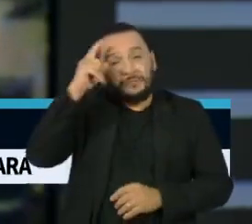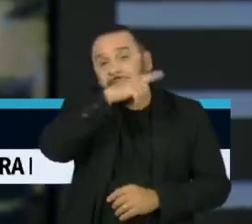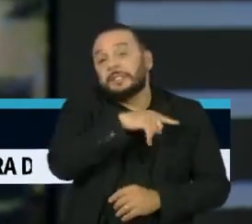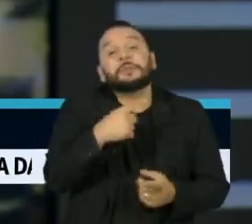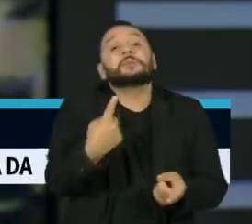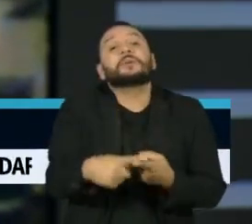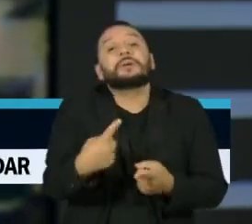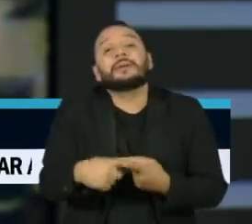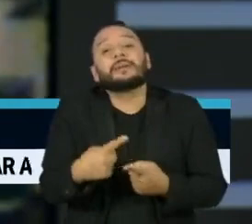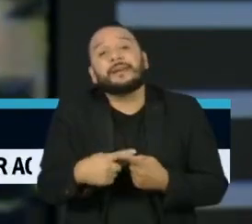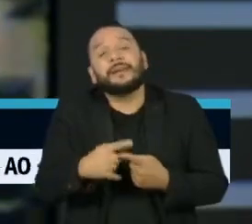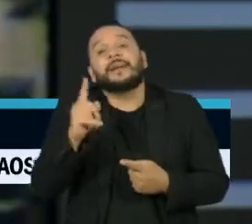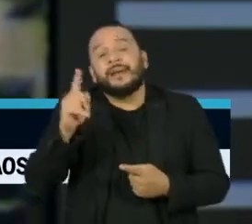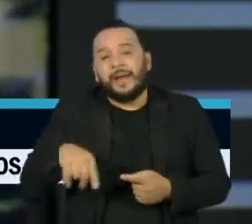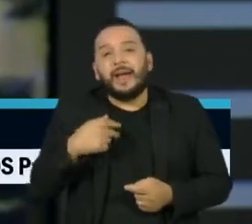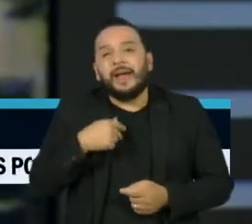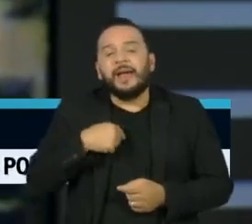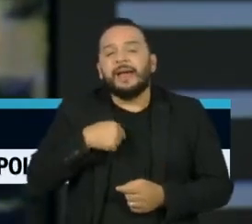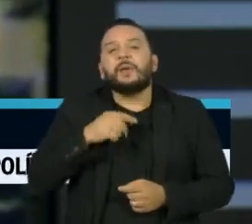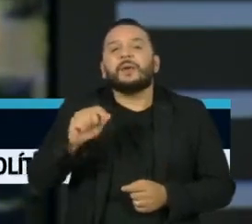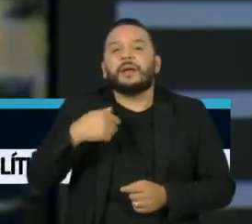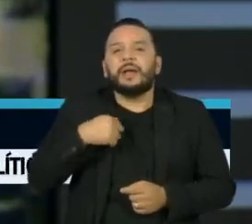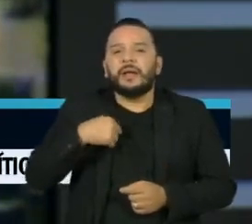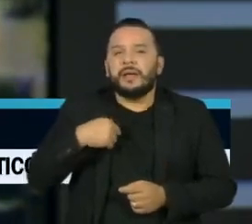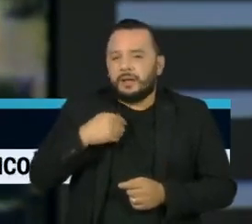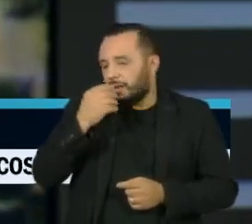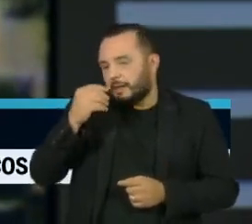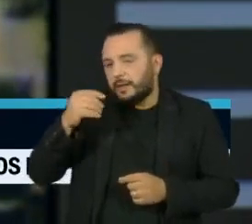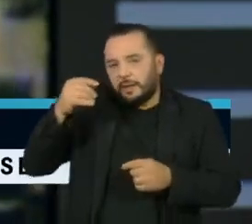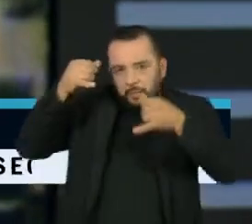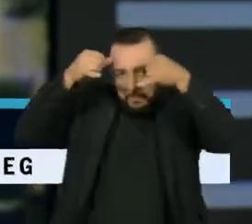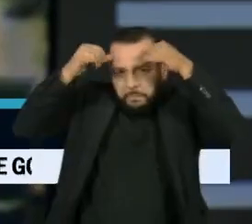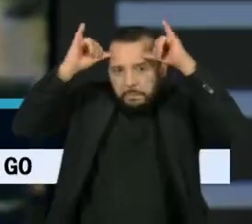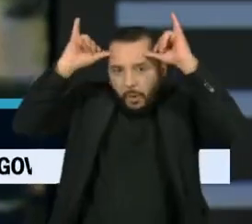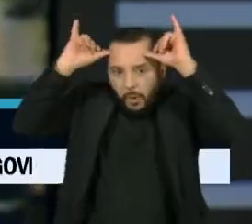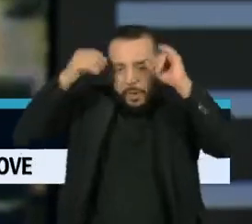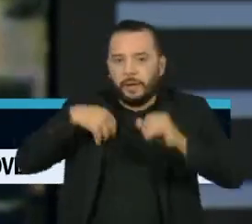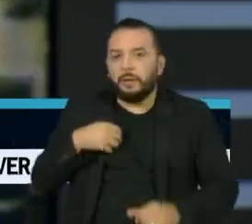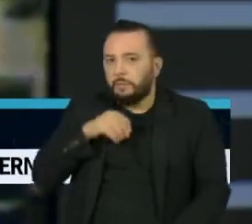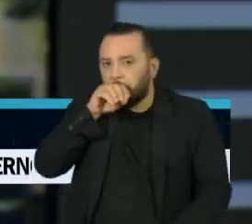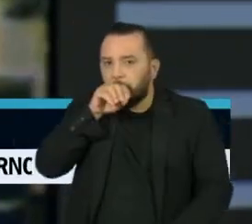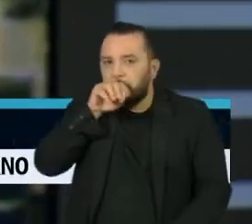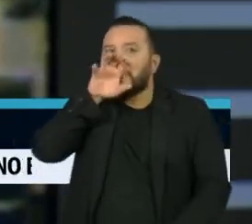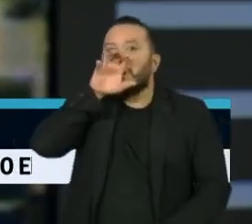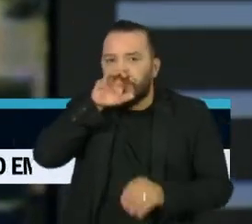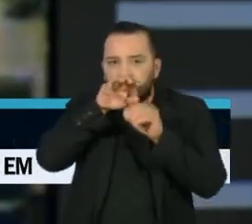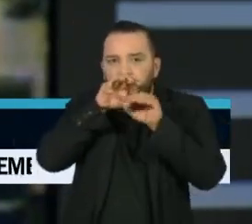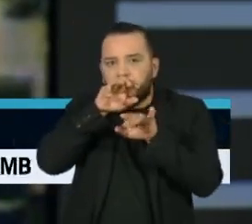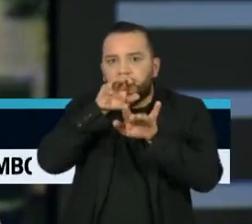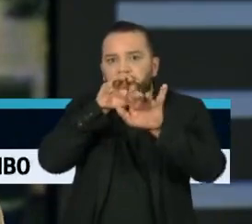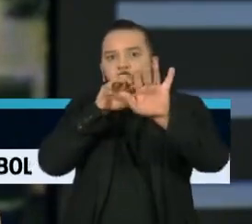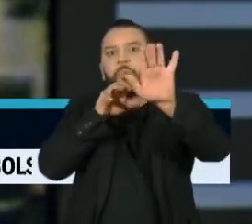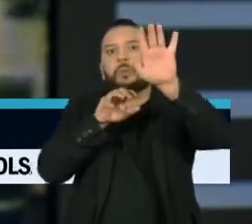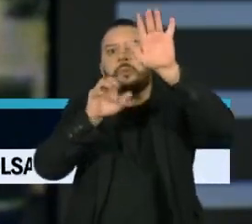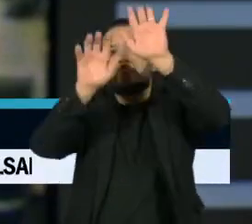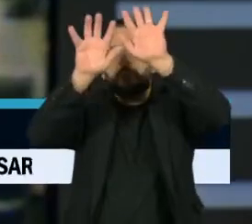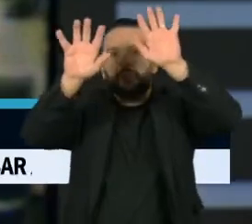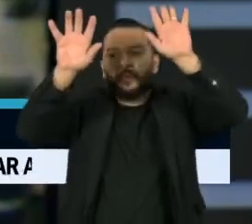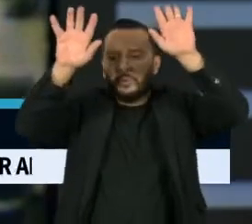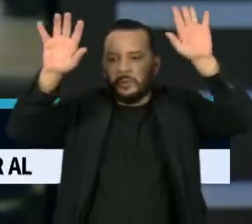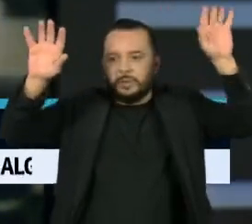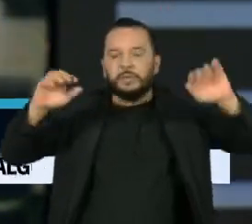vem do famoso arroto do boi e nós continuamos produzir carne de uma maneira